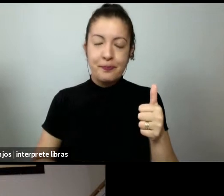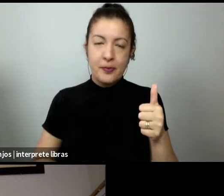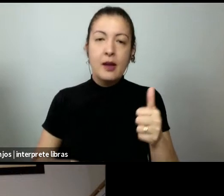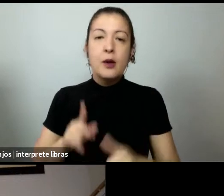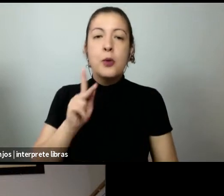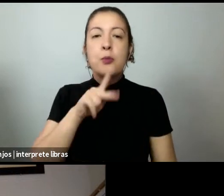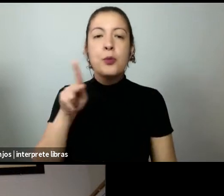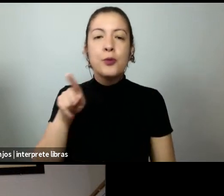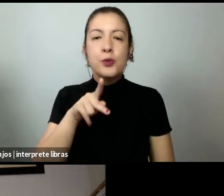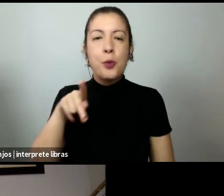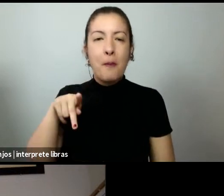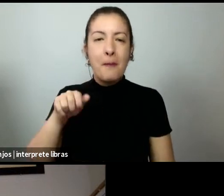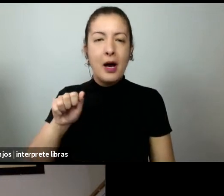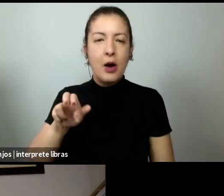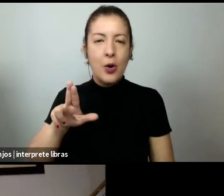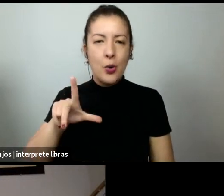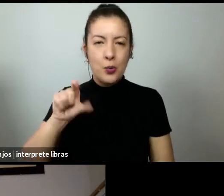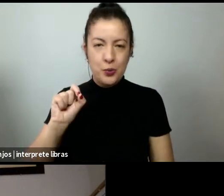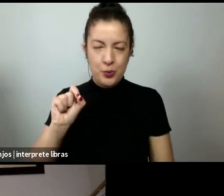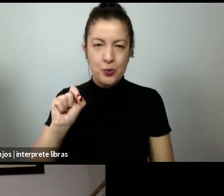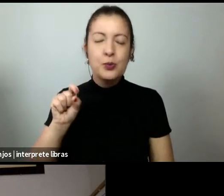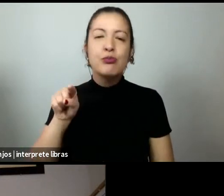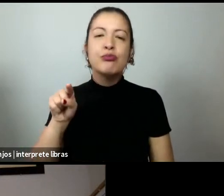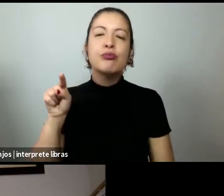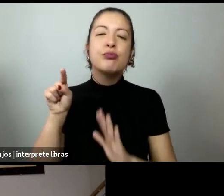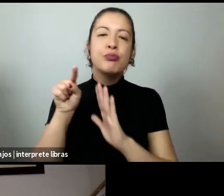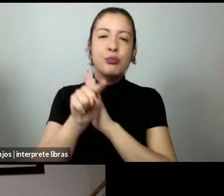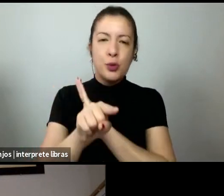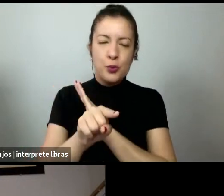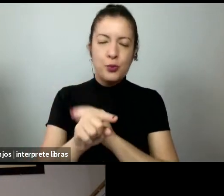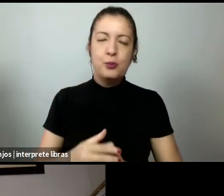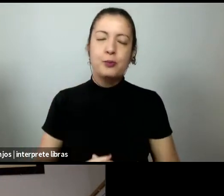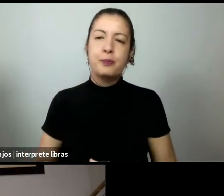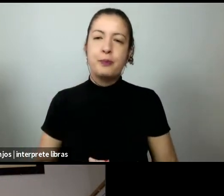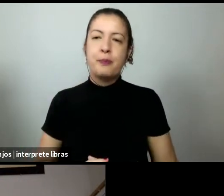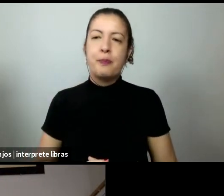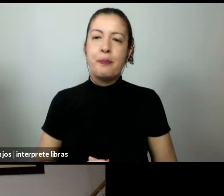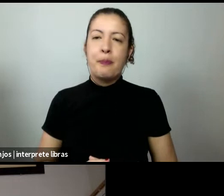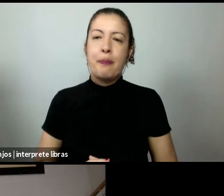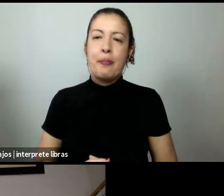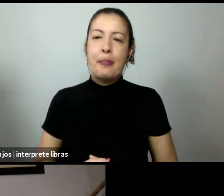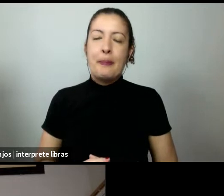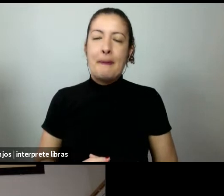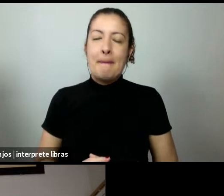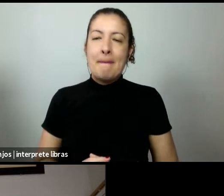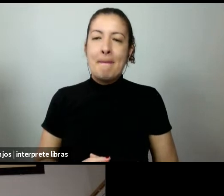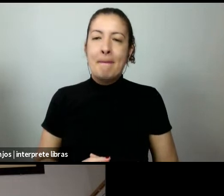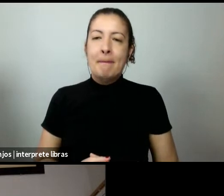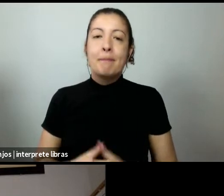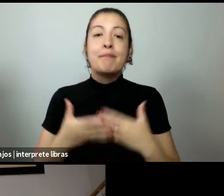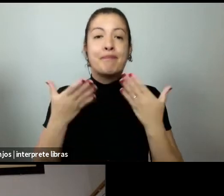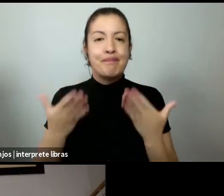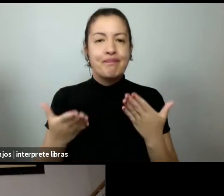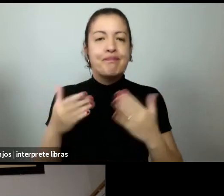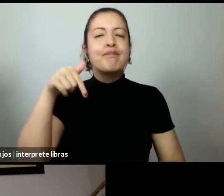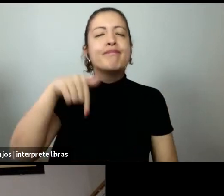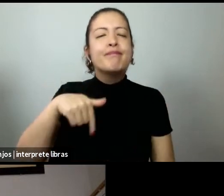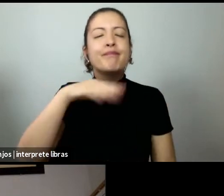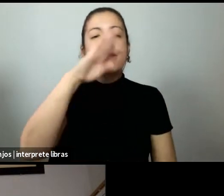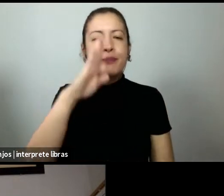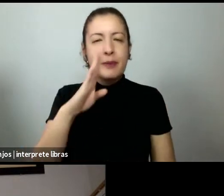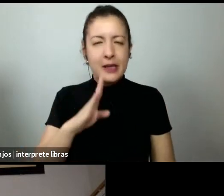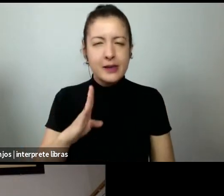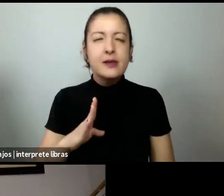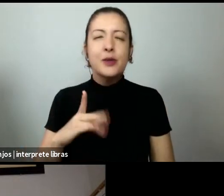Paulo Simões Lopes, e ele pergunta o seguinte: Erich, o Brasil tem várias